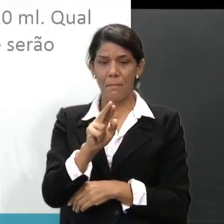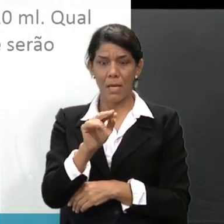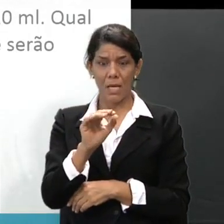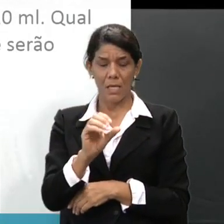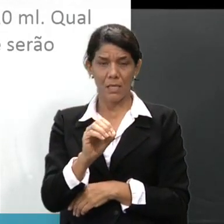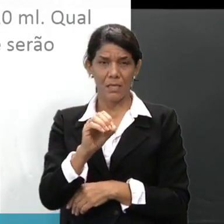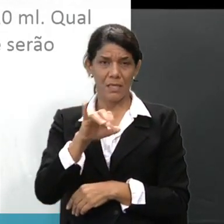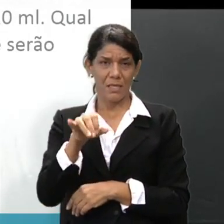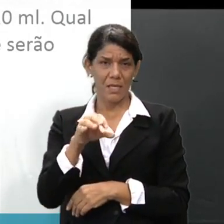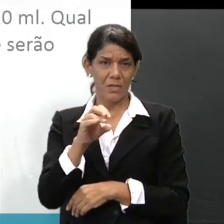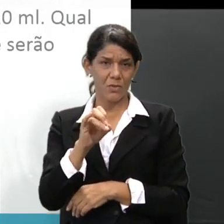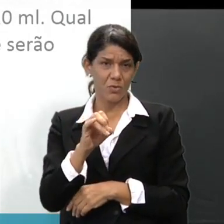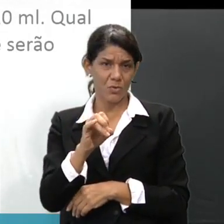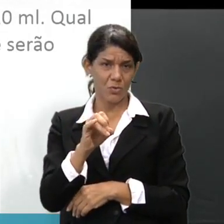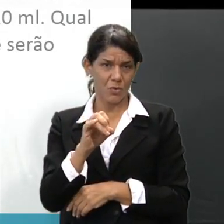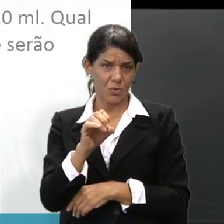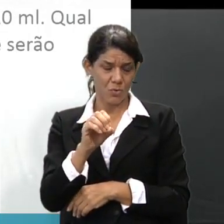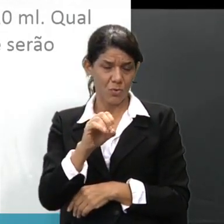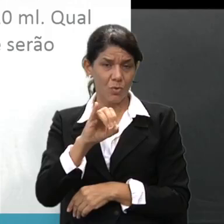uma